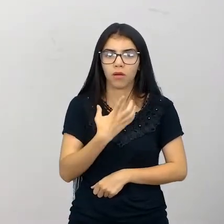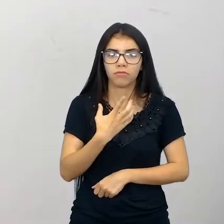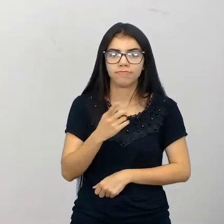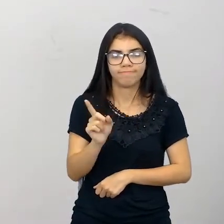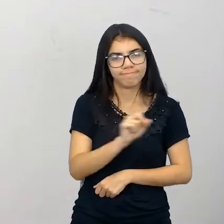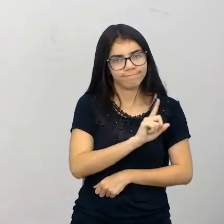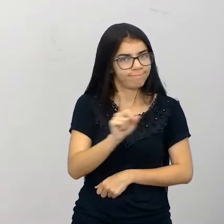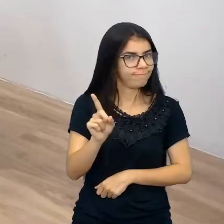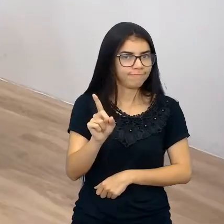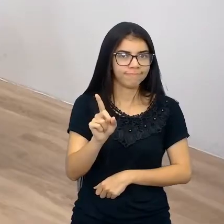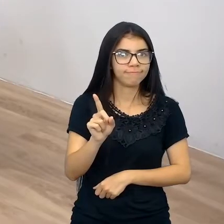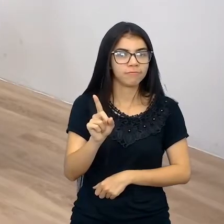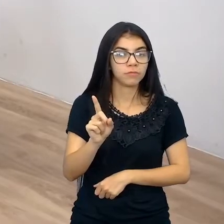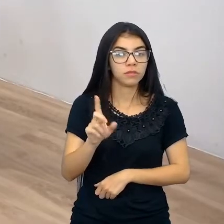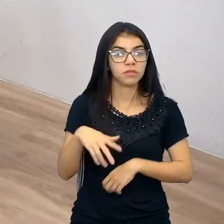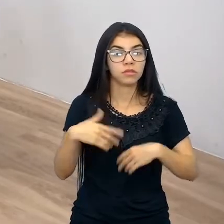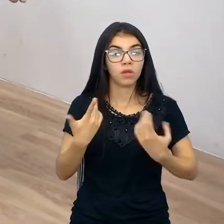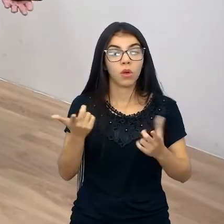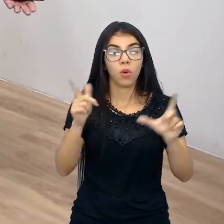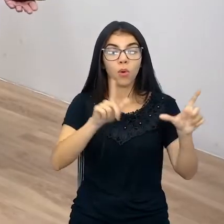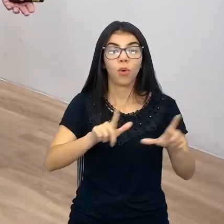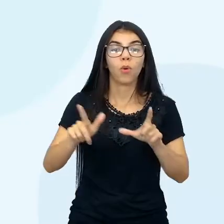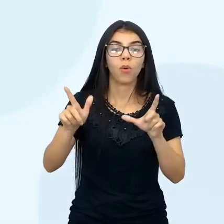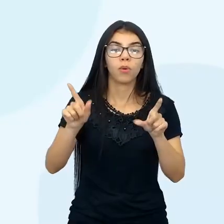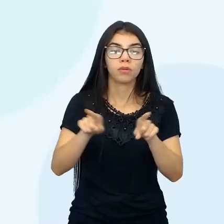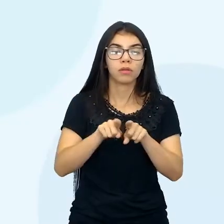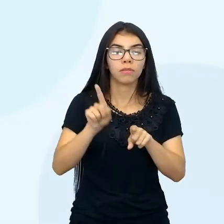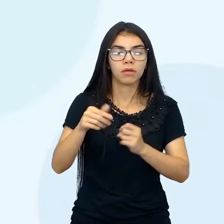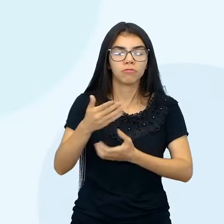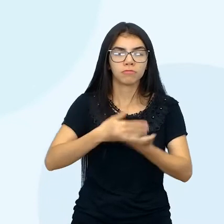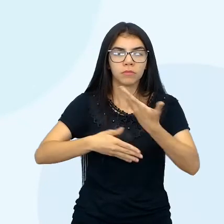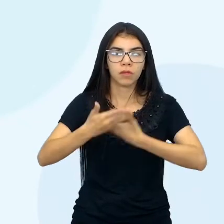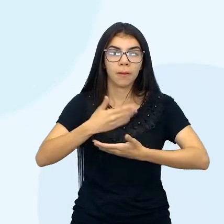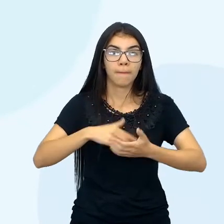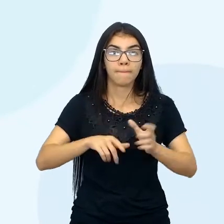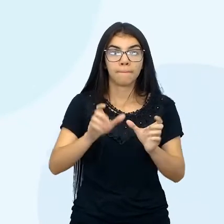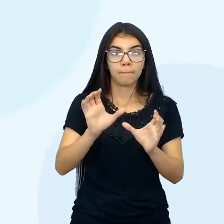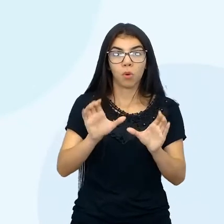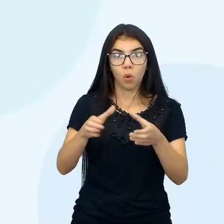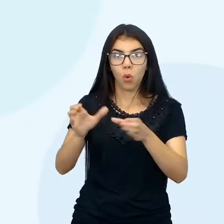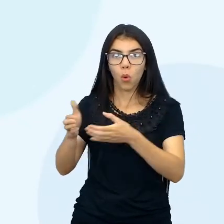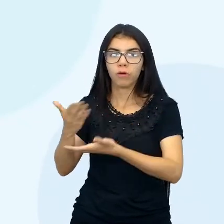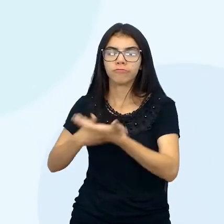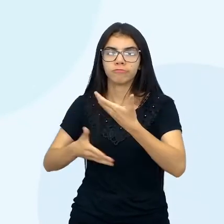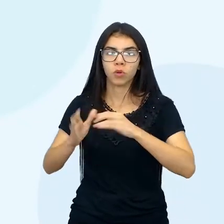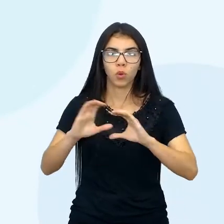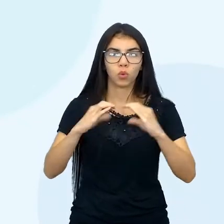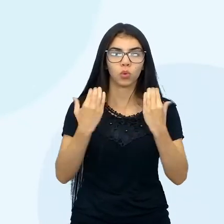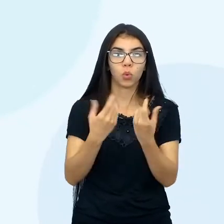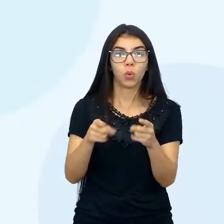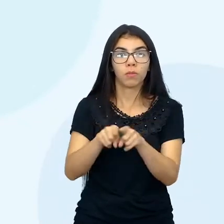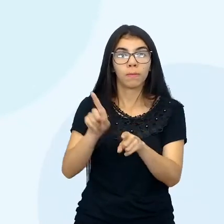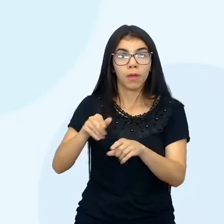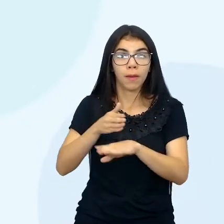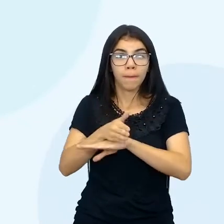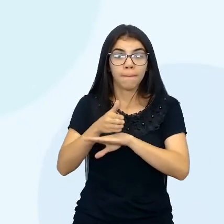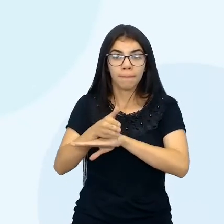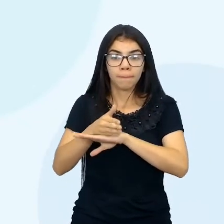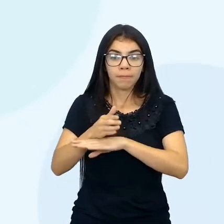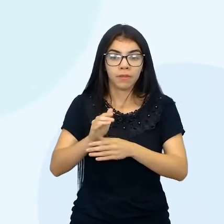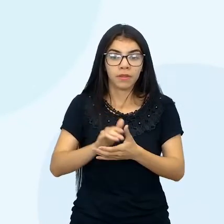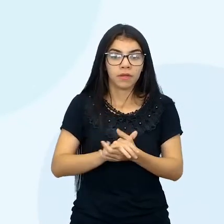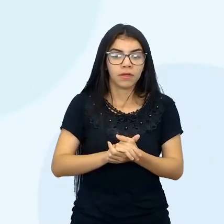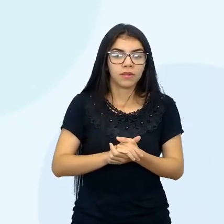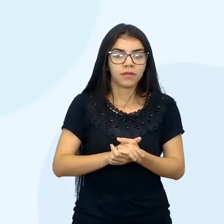Não. Vamos pensar nisso. Outra, integração com os demais integrantes do clube, ou seja, participação da comunidade